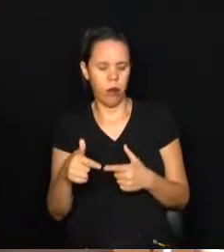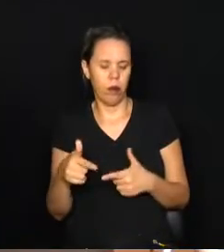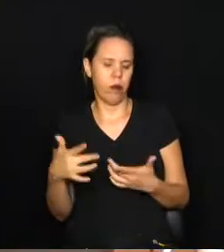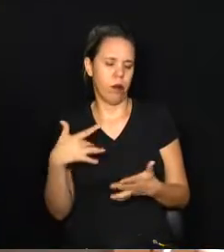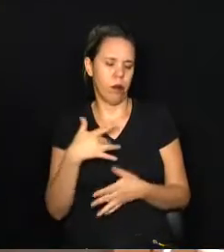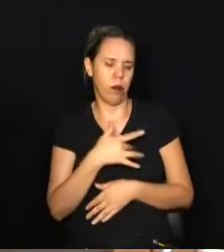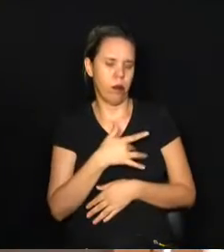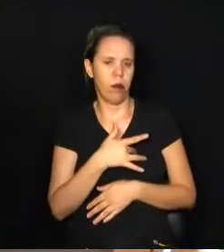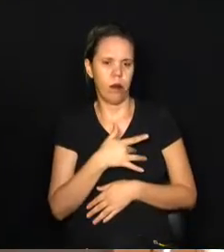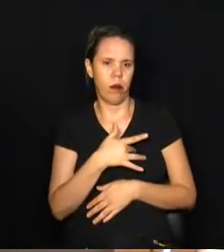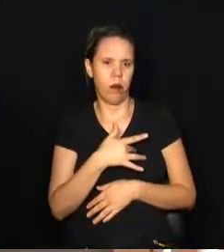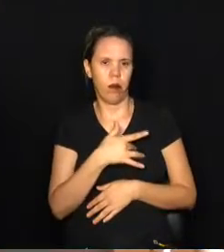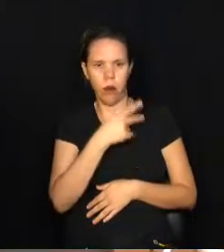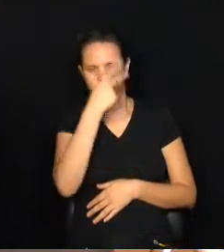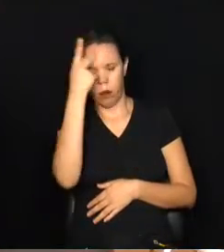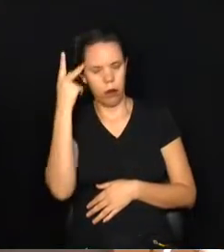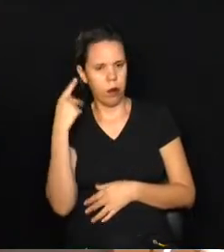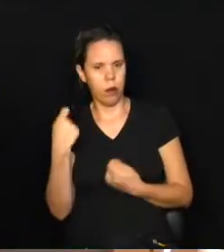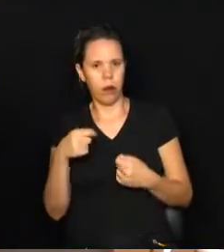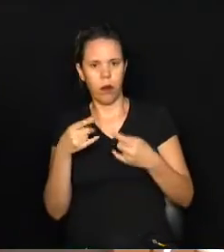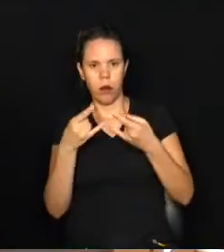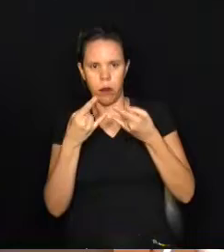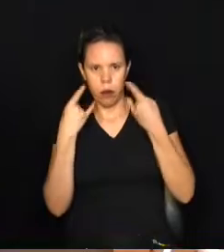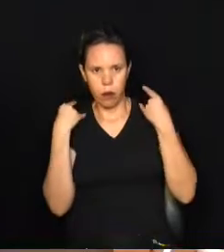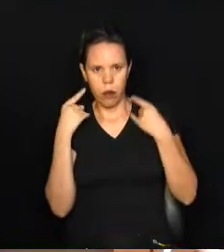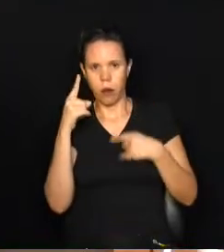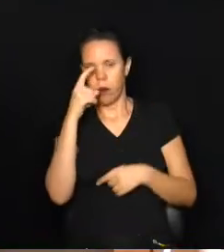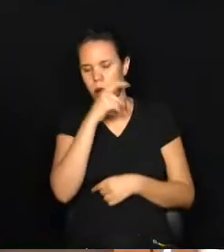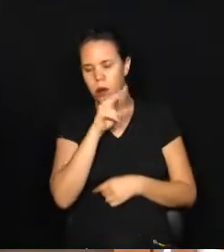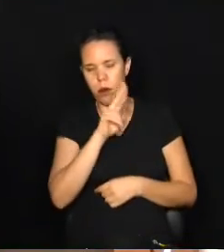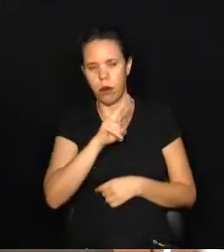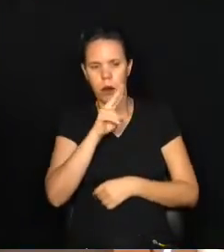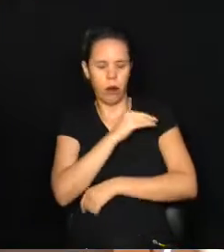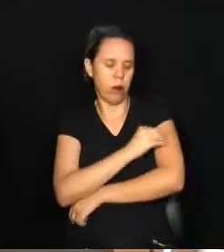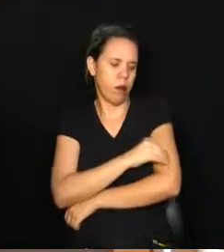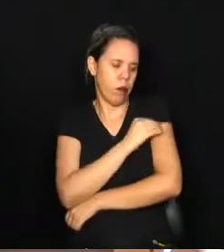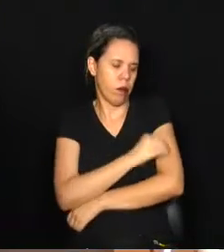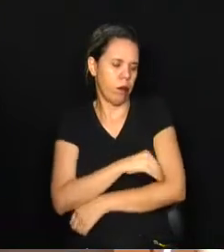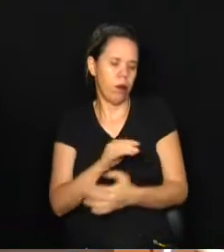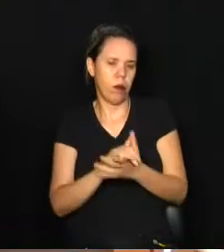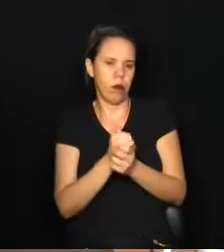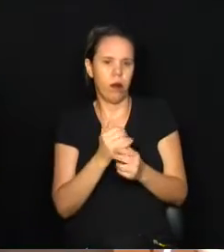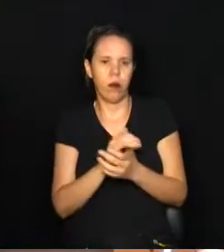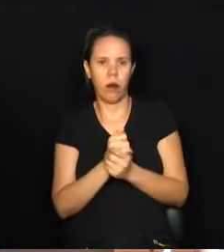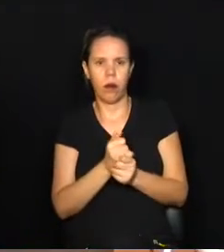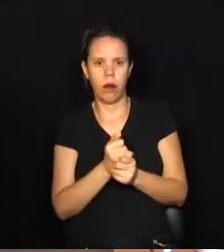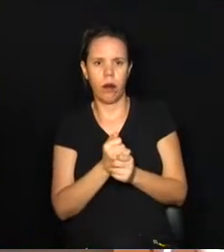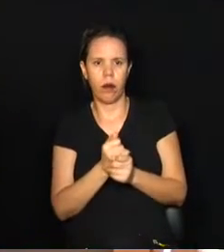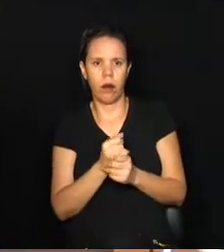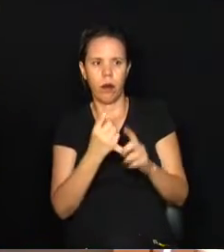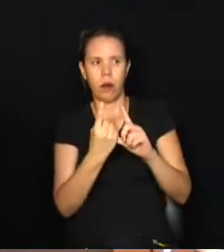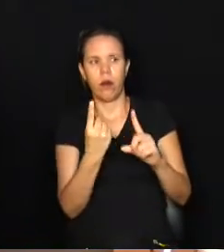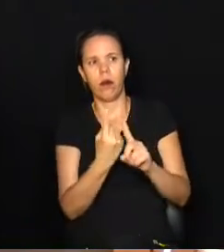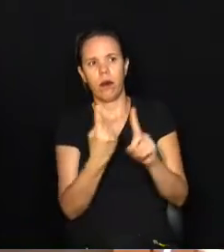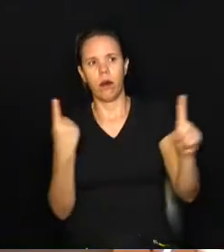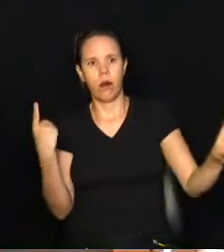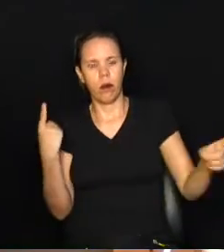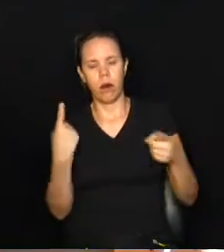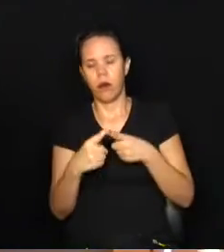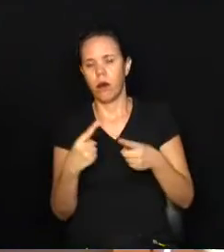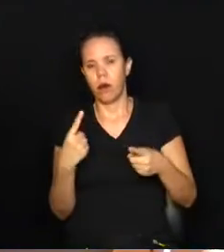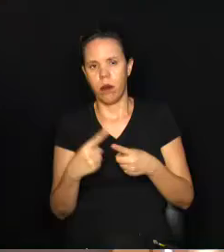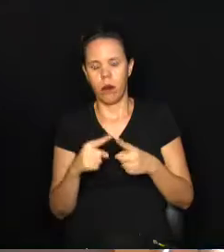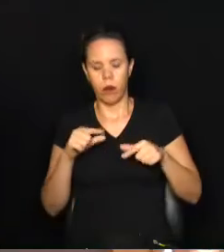dificuldade de usar uma máscara na rua, ela tem dificuldade de usar o álcool em gel, ela tem dificuldade de distanciamento social. Por quê? Porque são